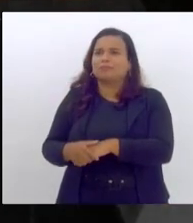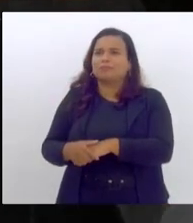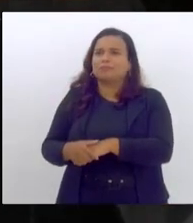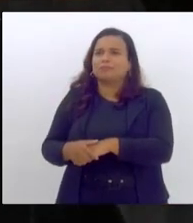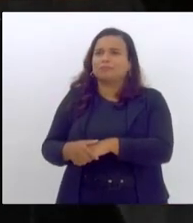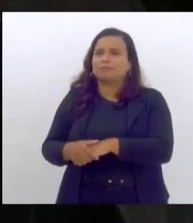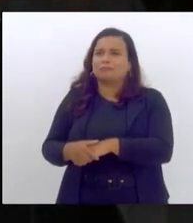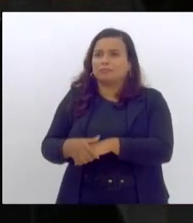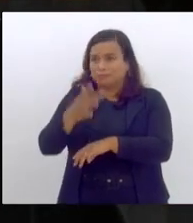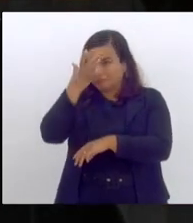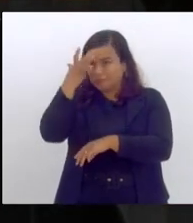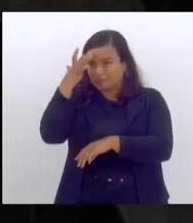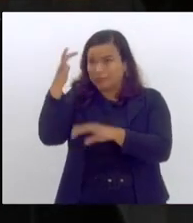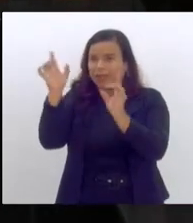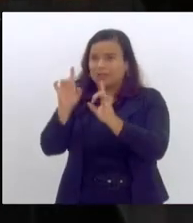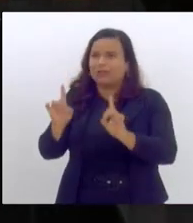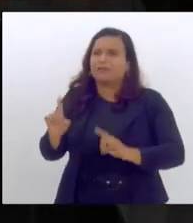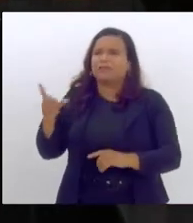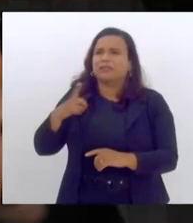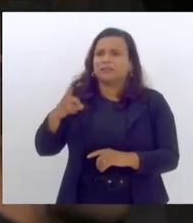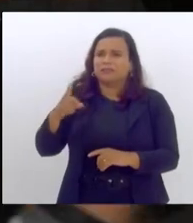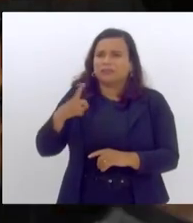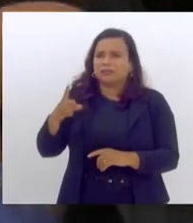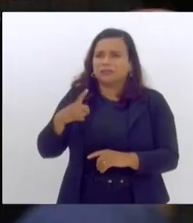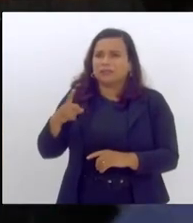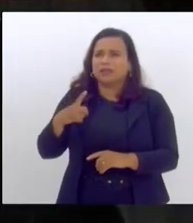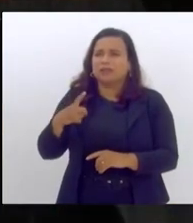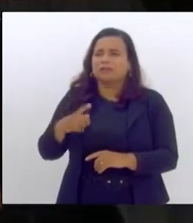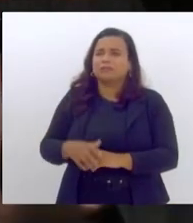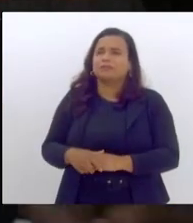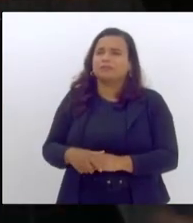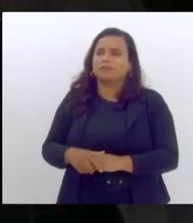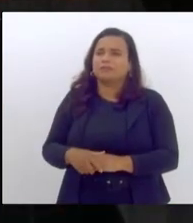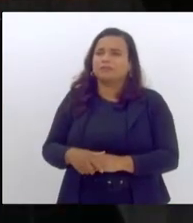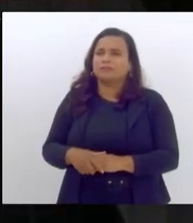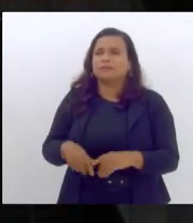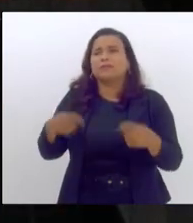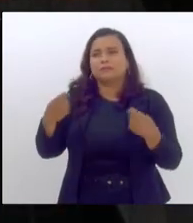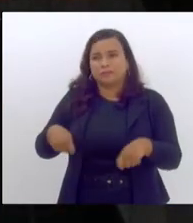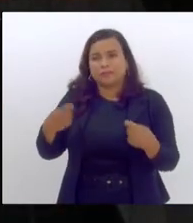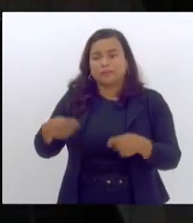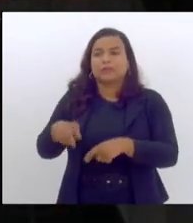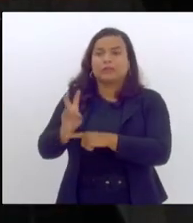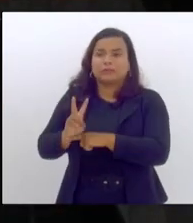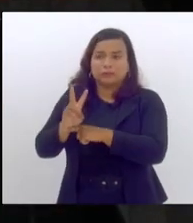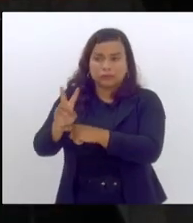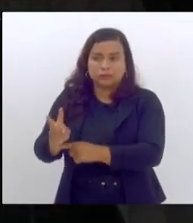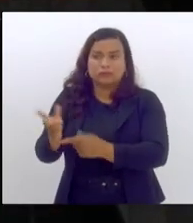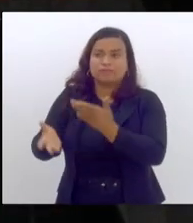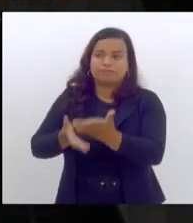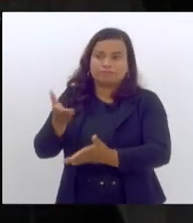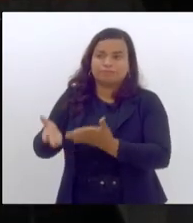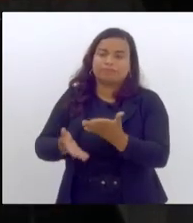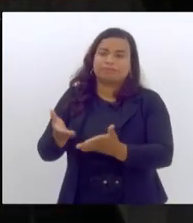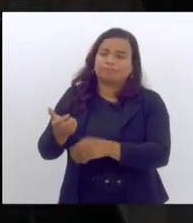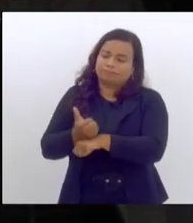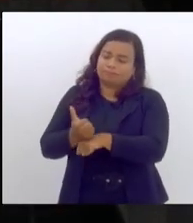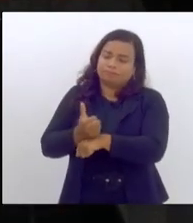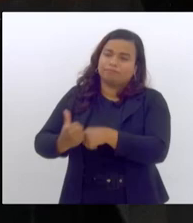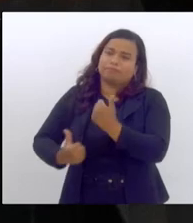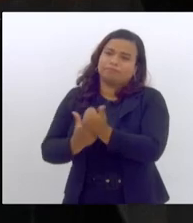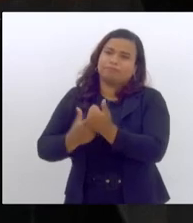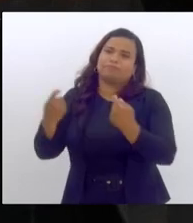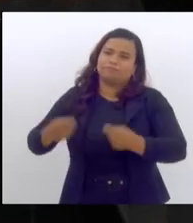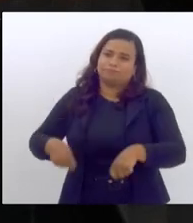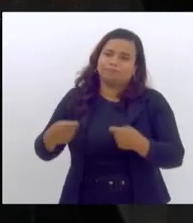portadores de deficiência que precisam dessa assistência por parte desses profissionais.